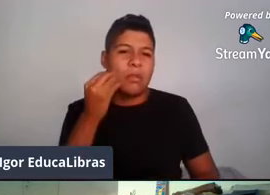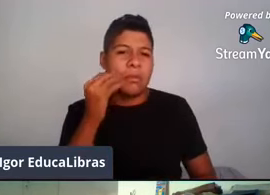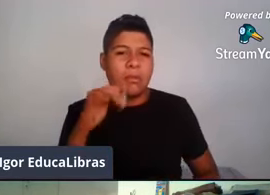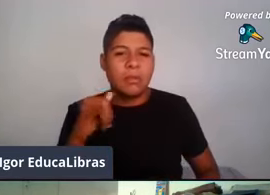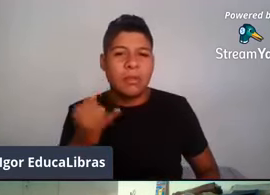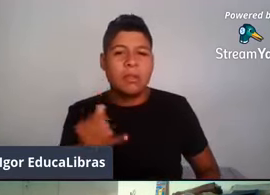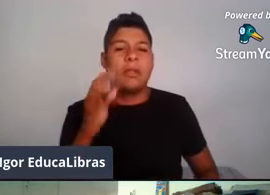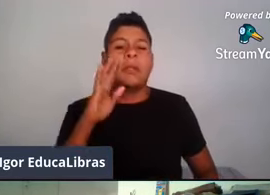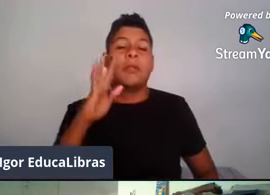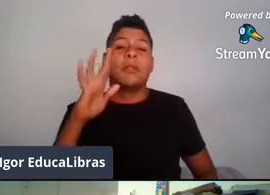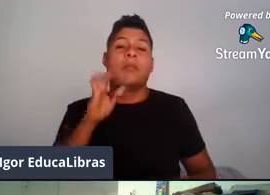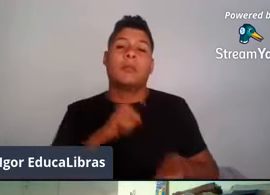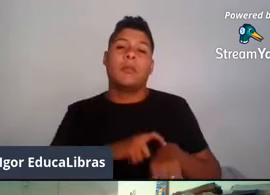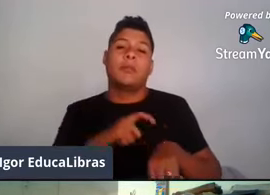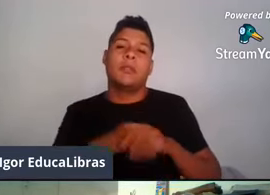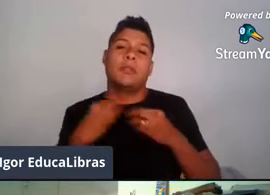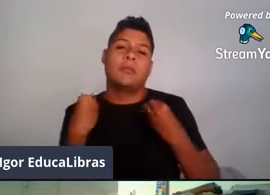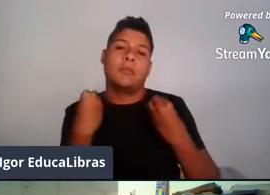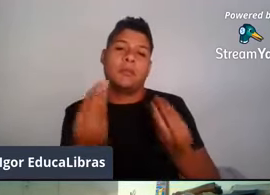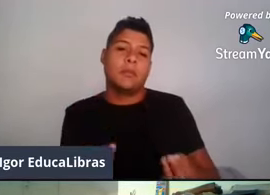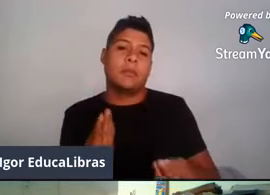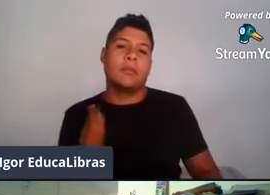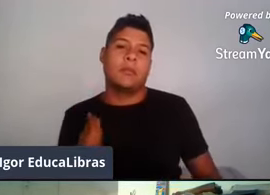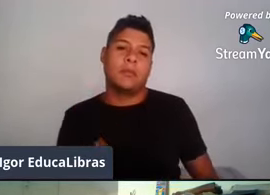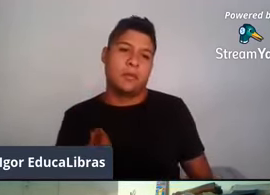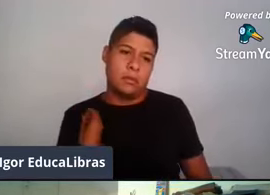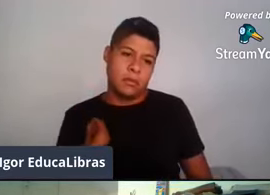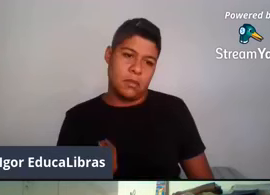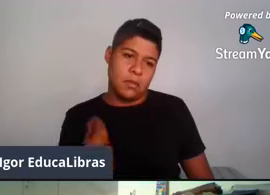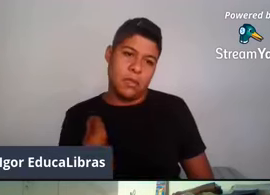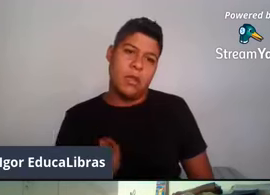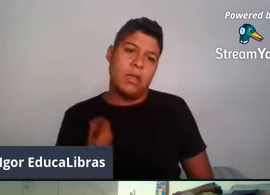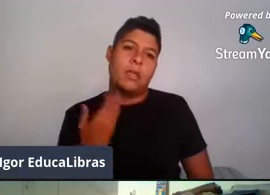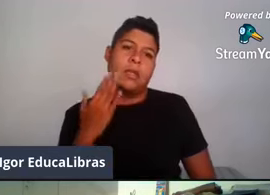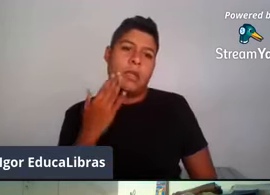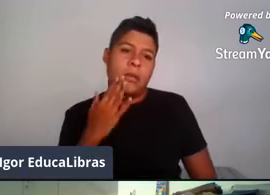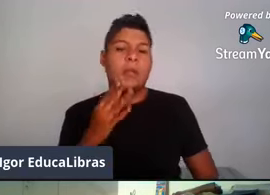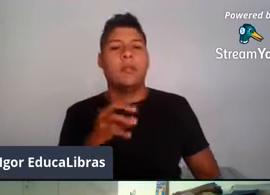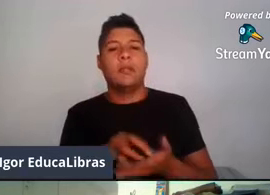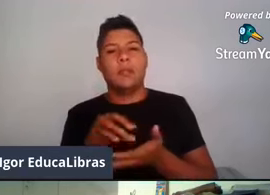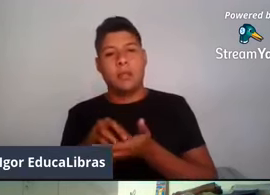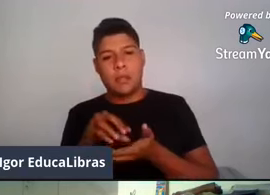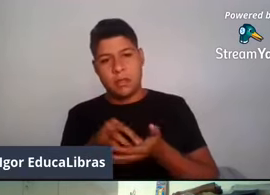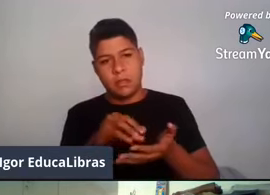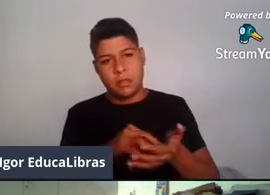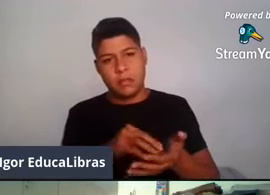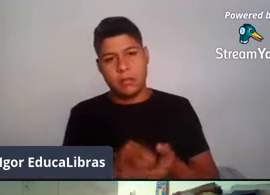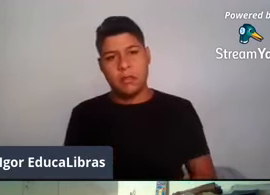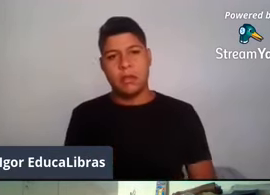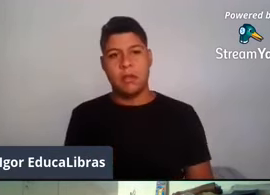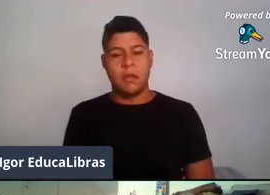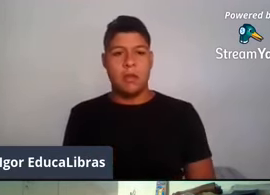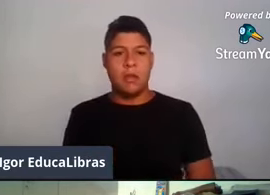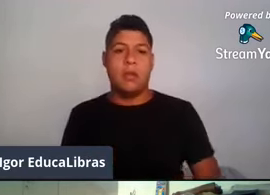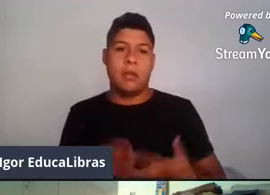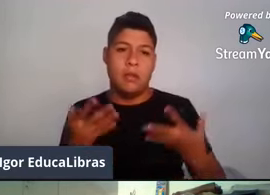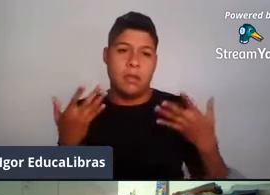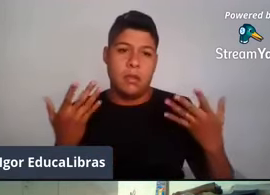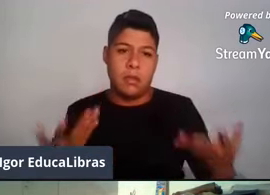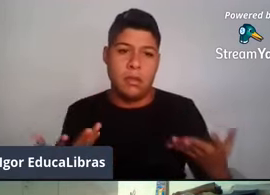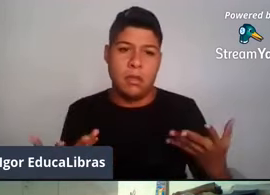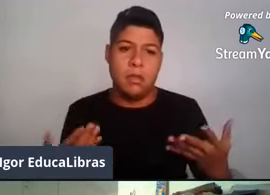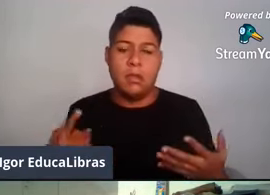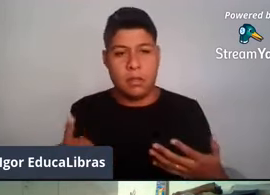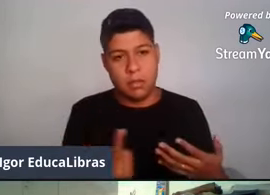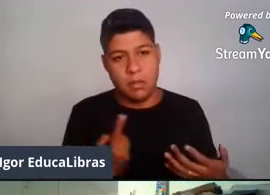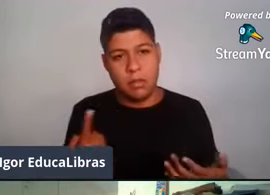nesse momento onde as doações secaram, e essas entidades estão à míngua mesmo. Então, vamos ver